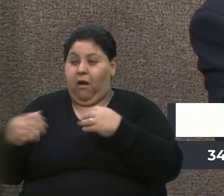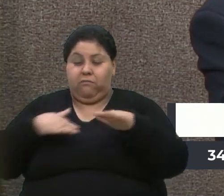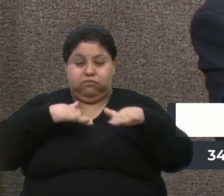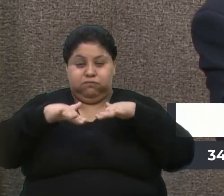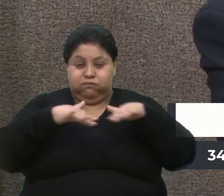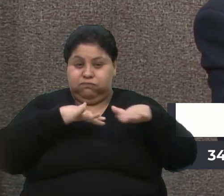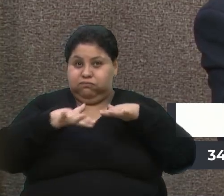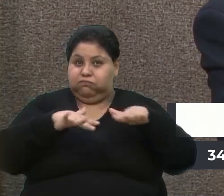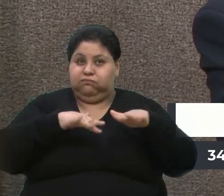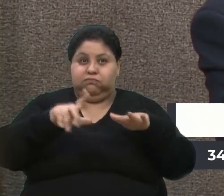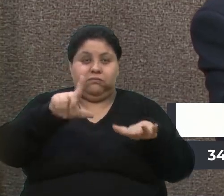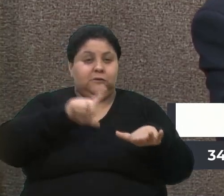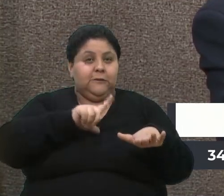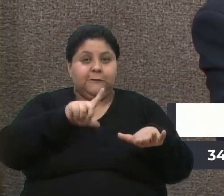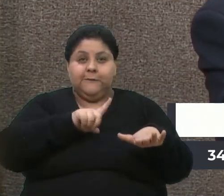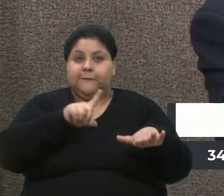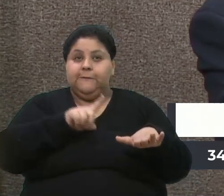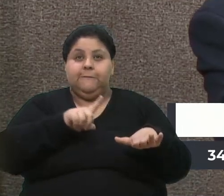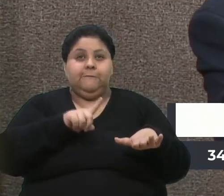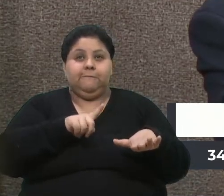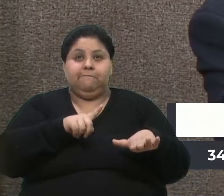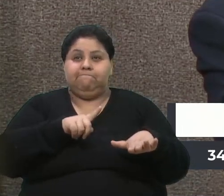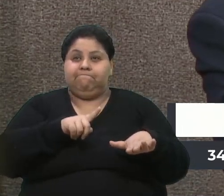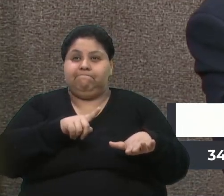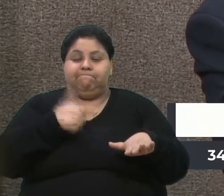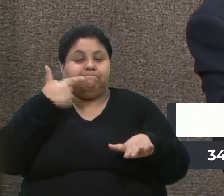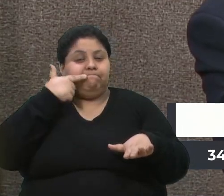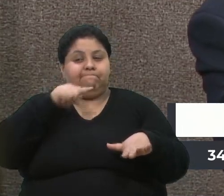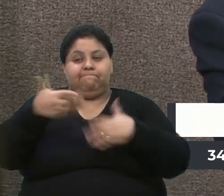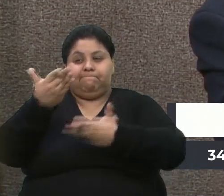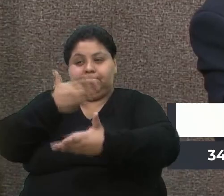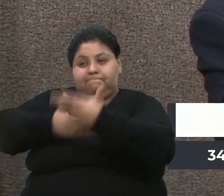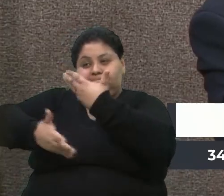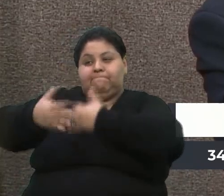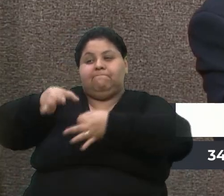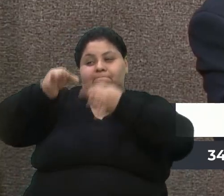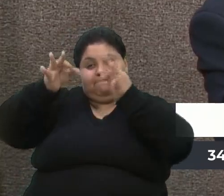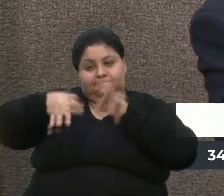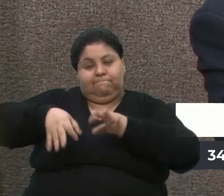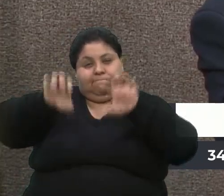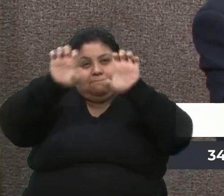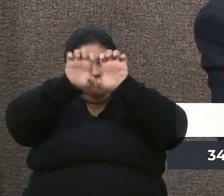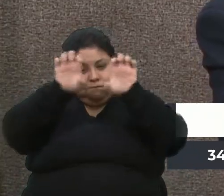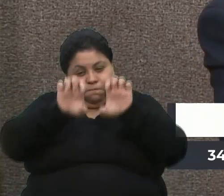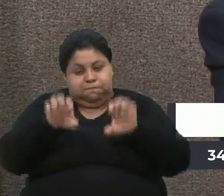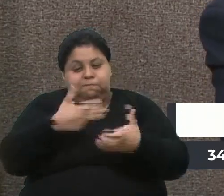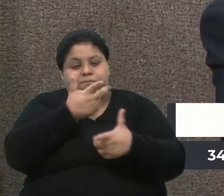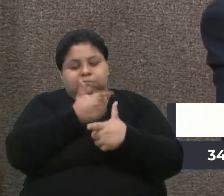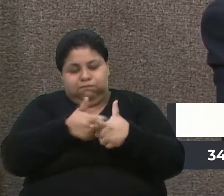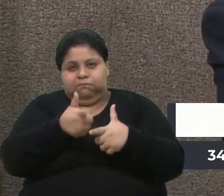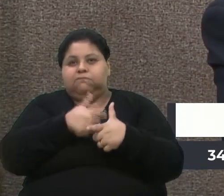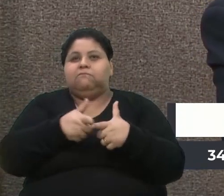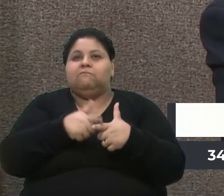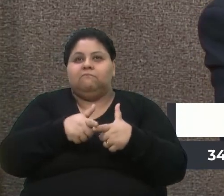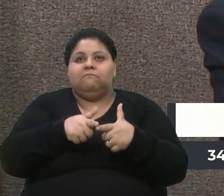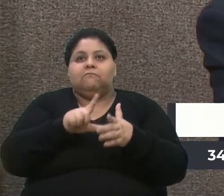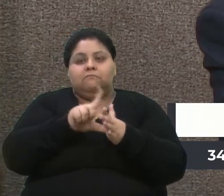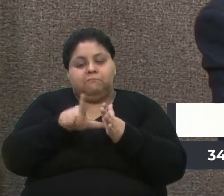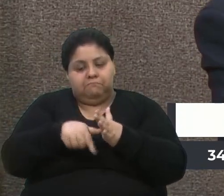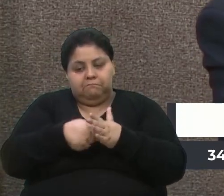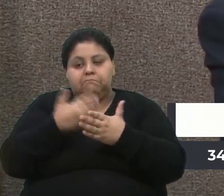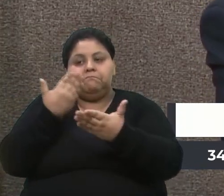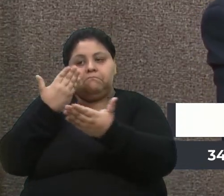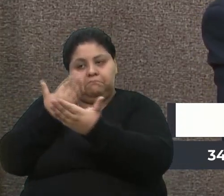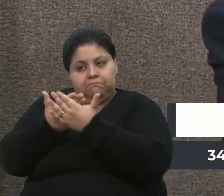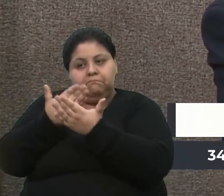as condições de atendimento lá dentro, as questões estruturais, e daqui a pouquinho pode ser estudado uma fórmula